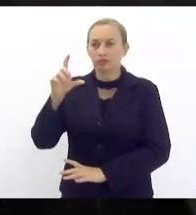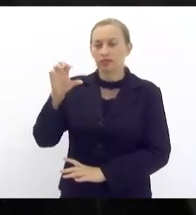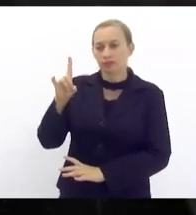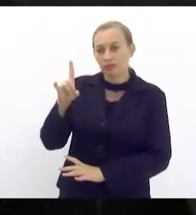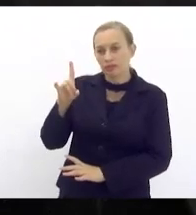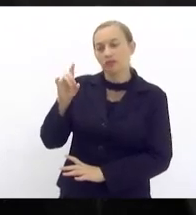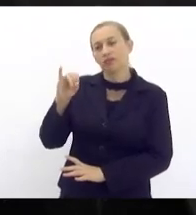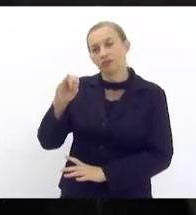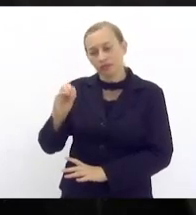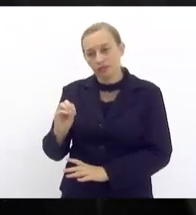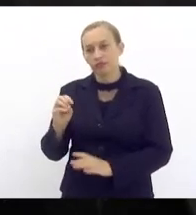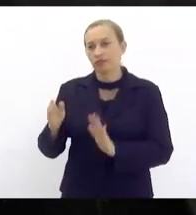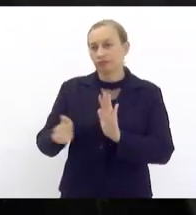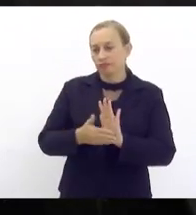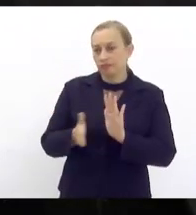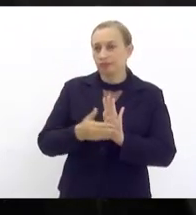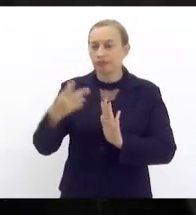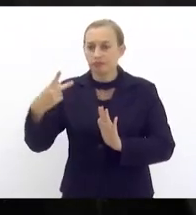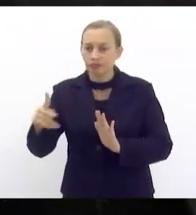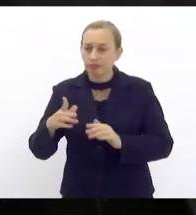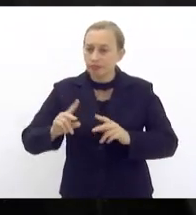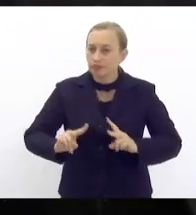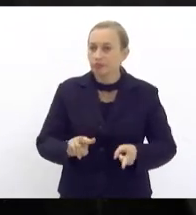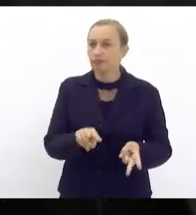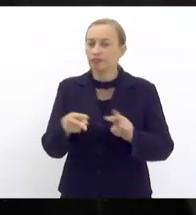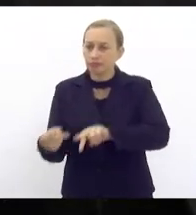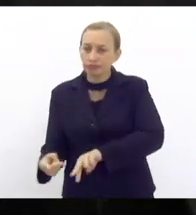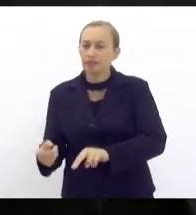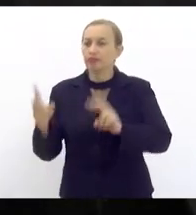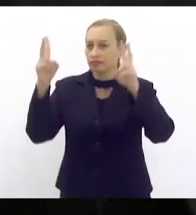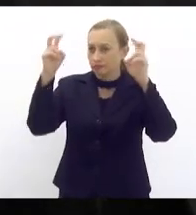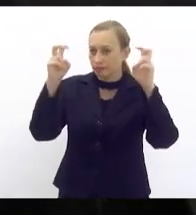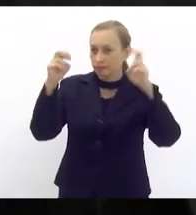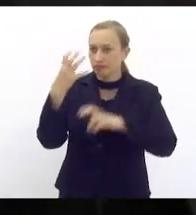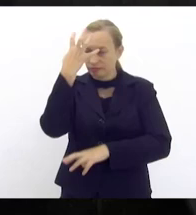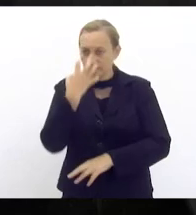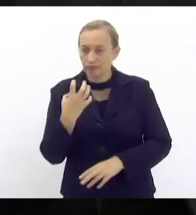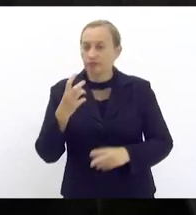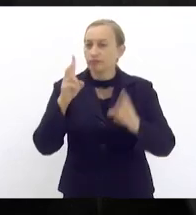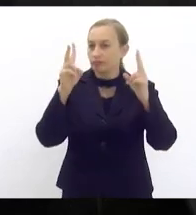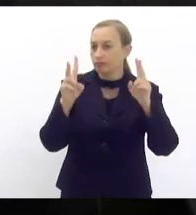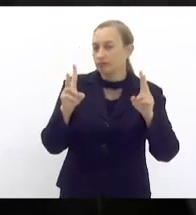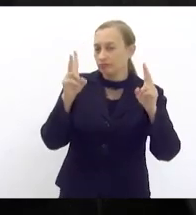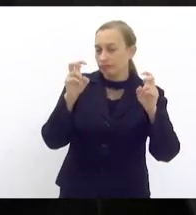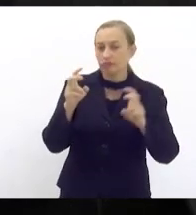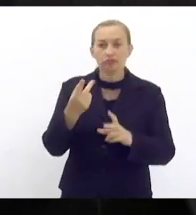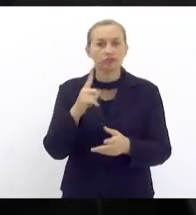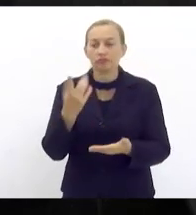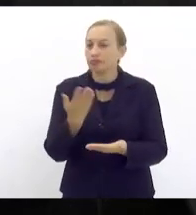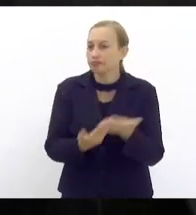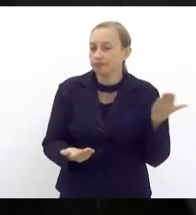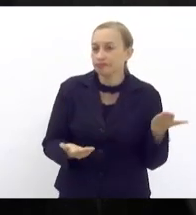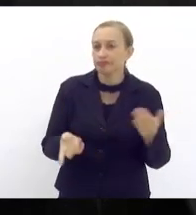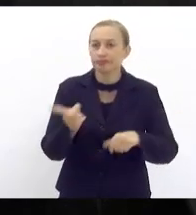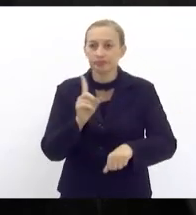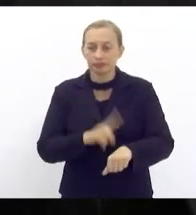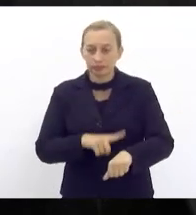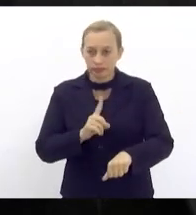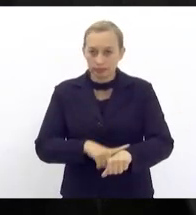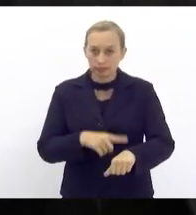que a gente possa dar andamento pelo tema pela seriedade do tema e que a gente não é não perca tempo